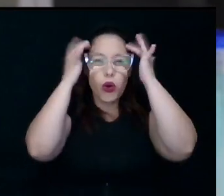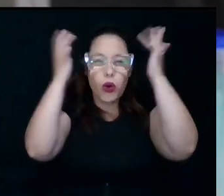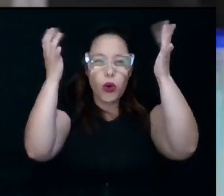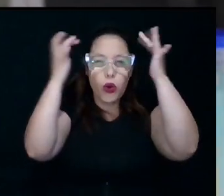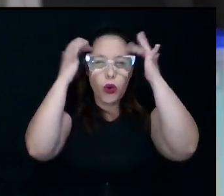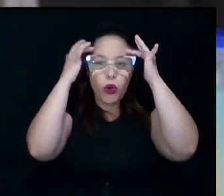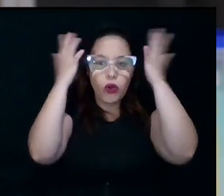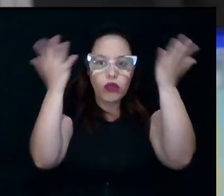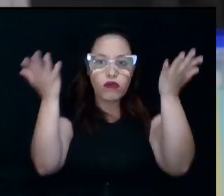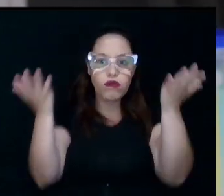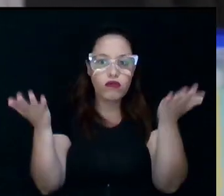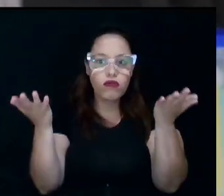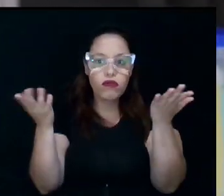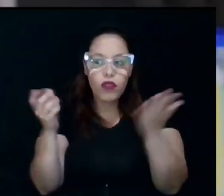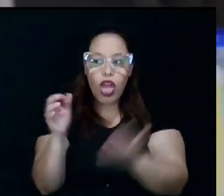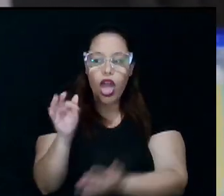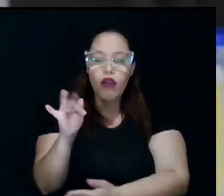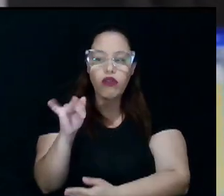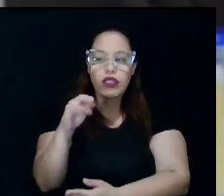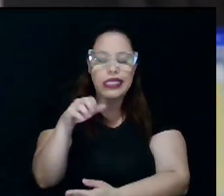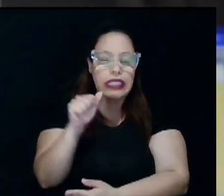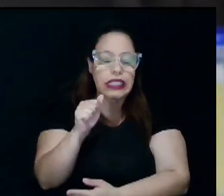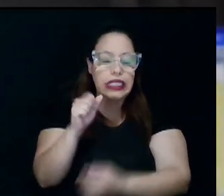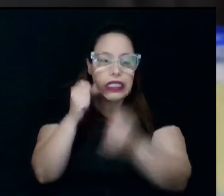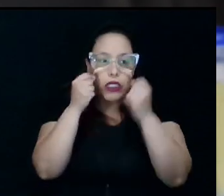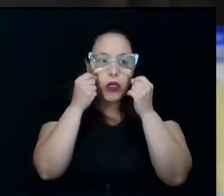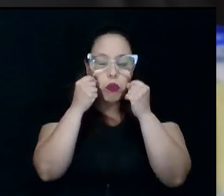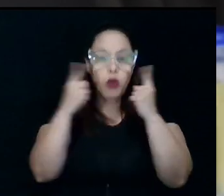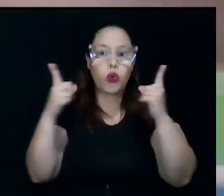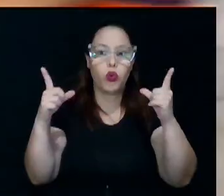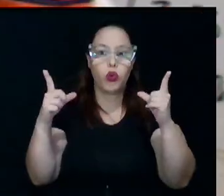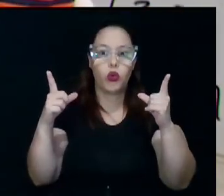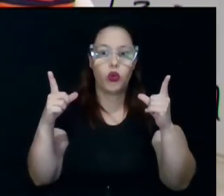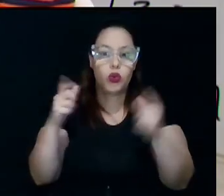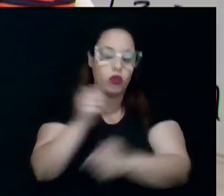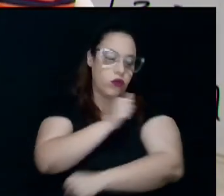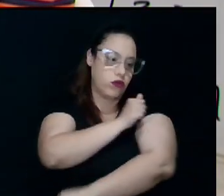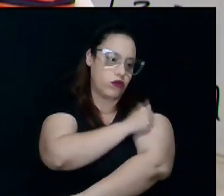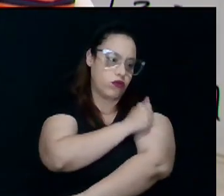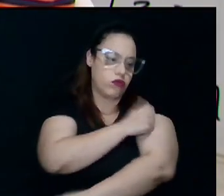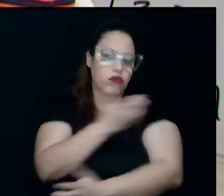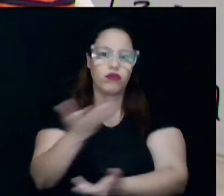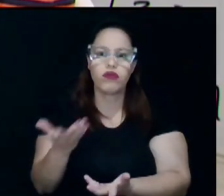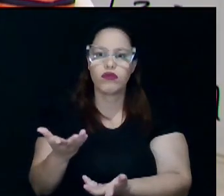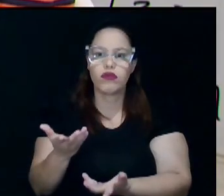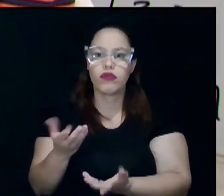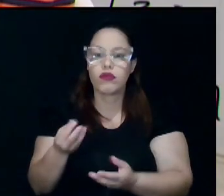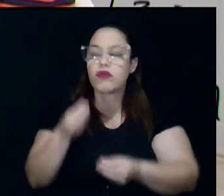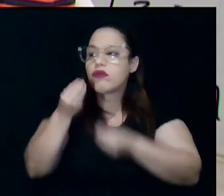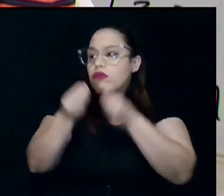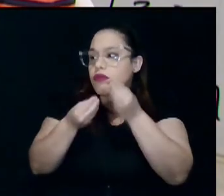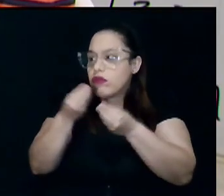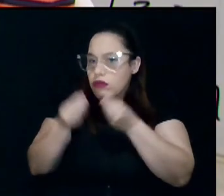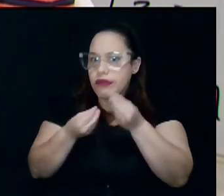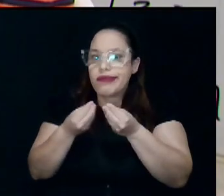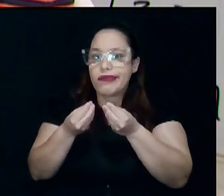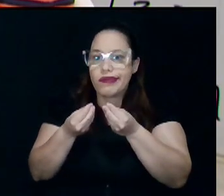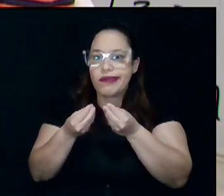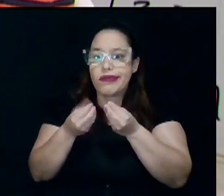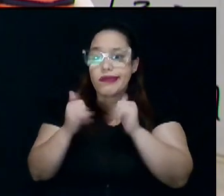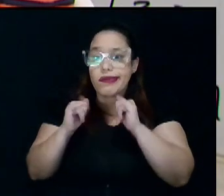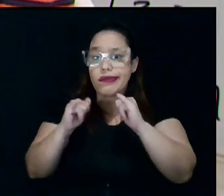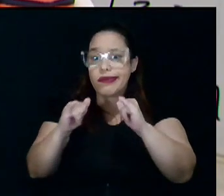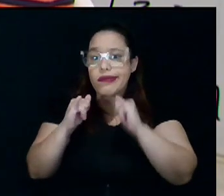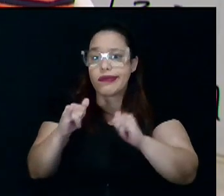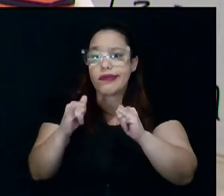a física ela desperta tanto interesse nos estudantes, porque, como eu disse, muitas vezes ela é, de fato, considerada